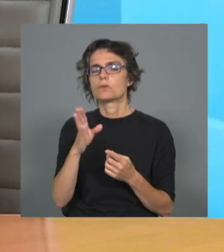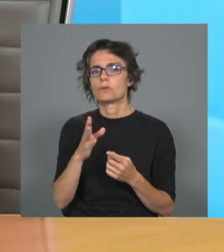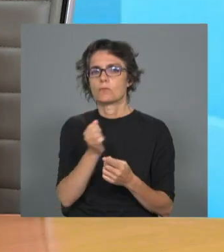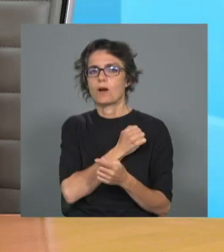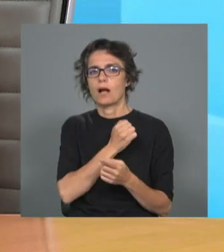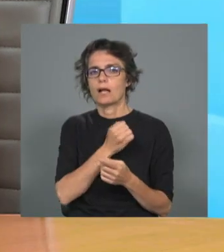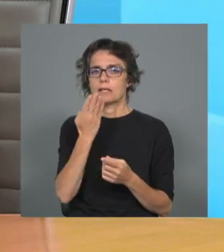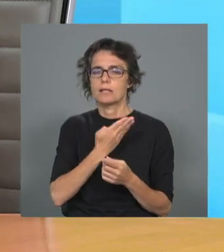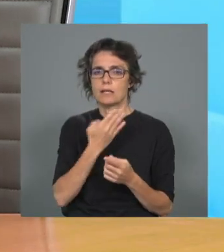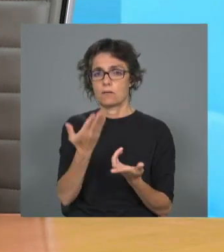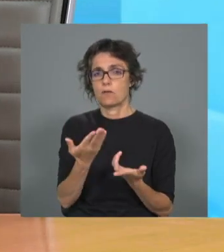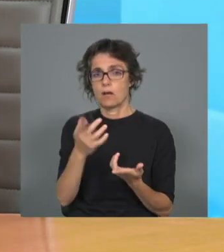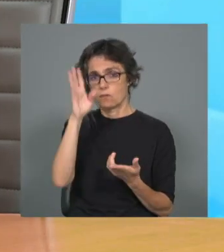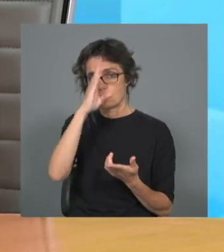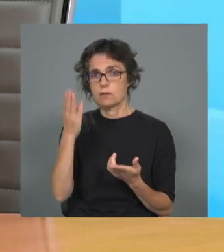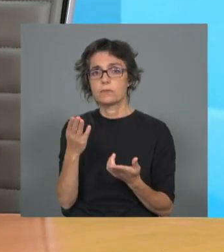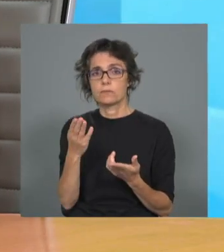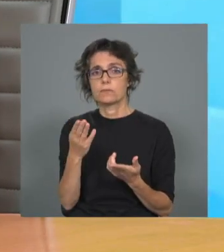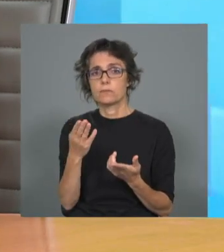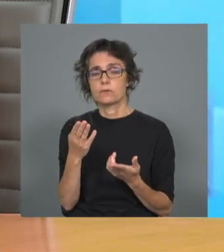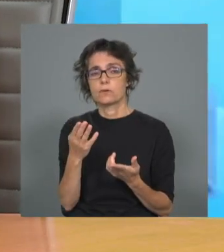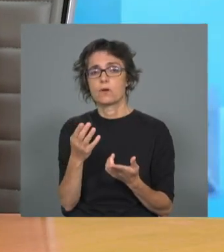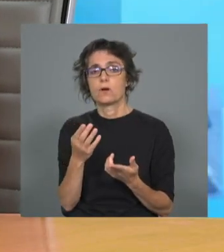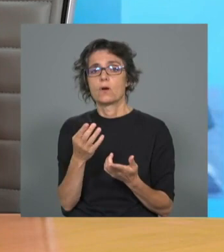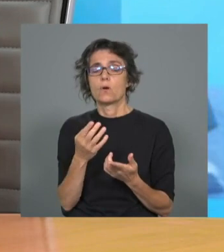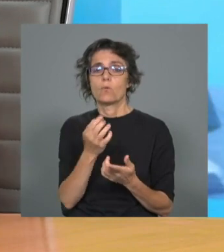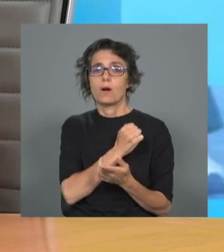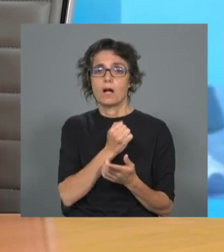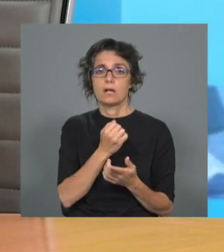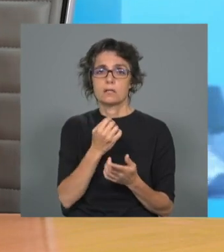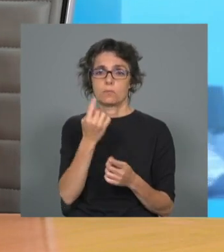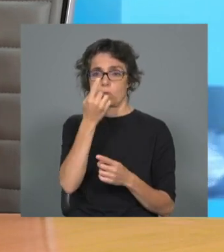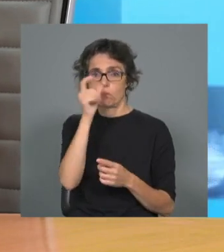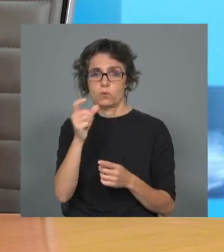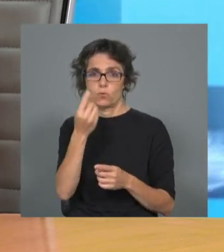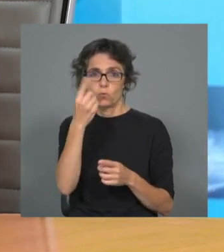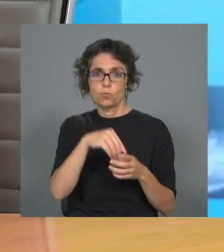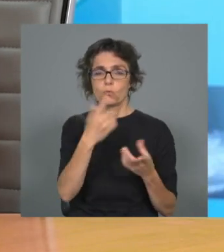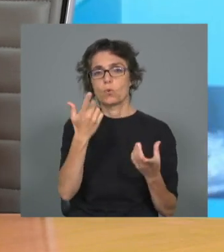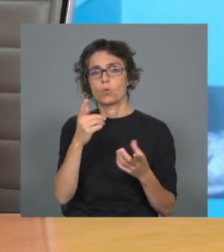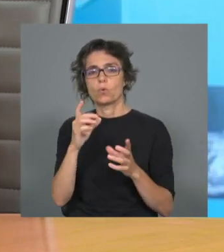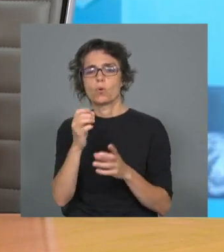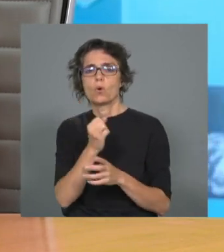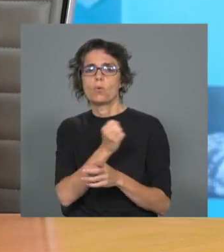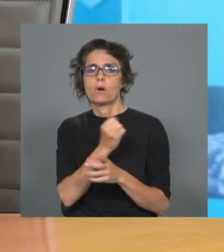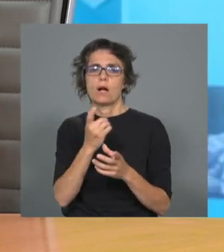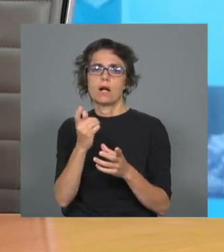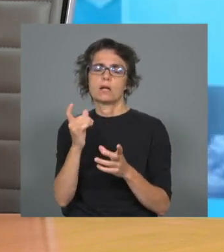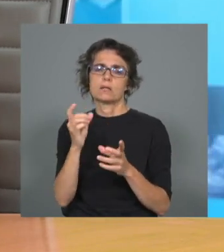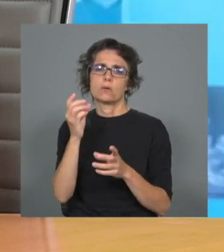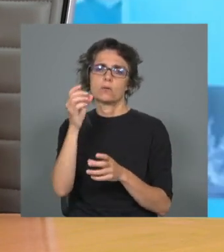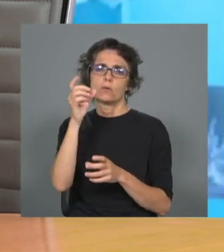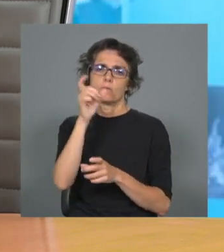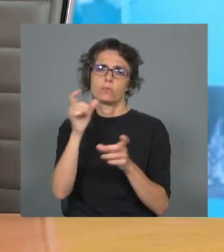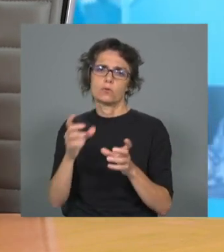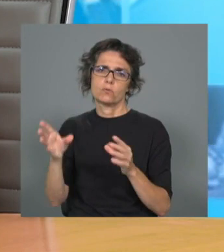habitação, seja ele numa habitação individual, ou seja ele a uma habitação coletiva em determinada fase da vida, mas este